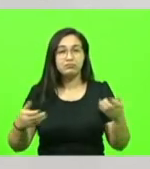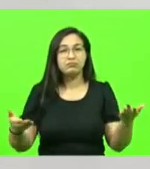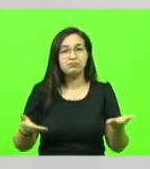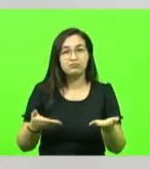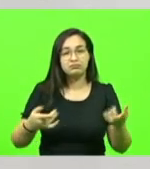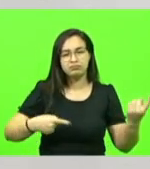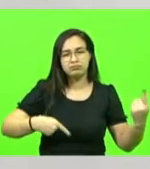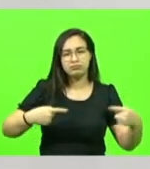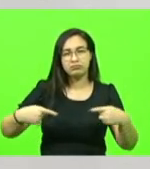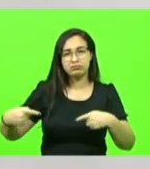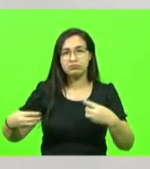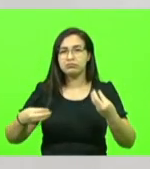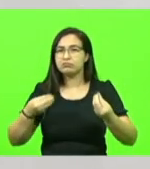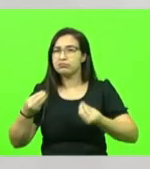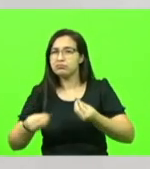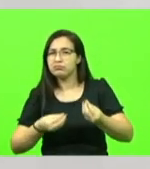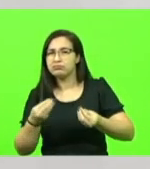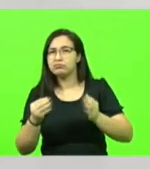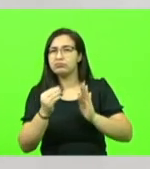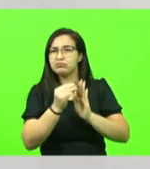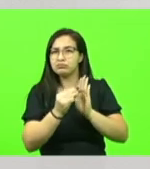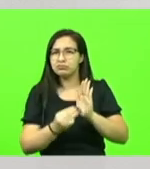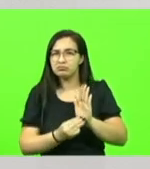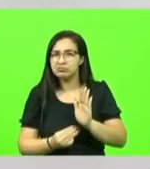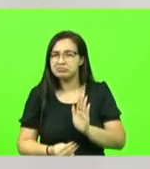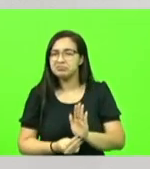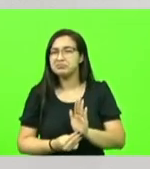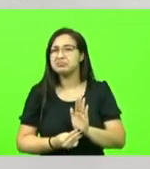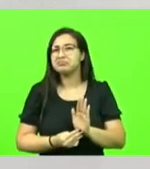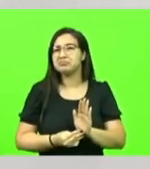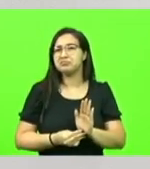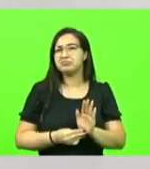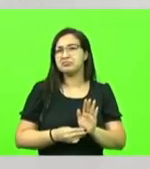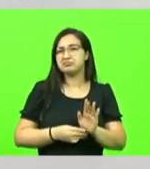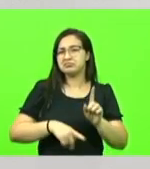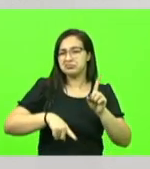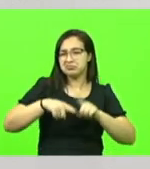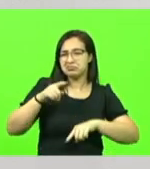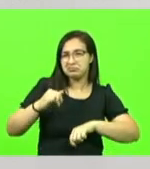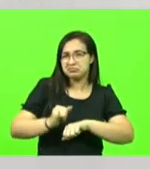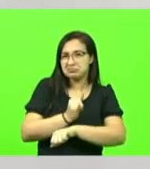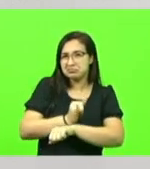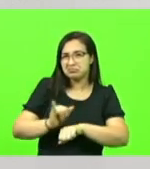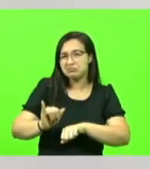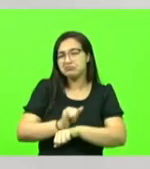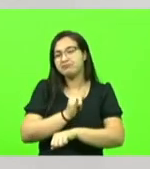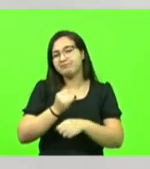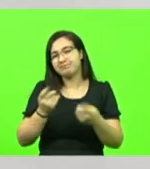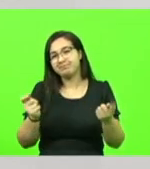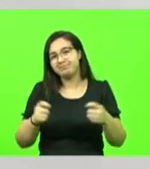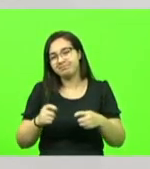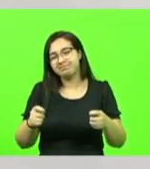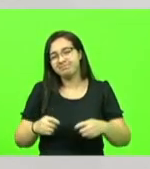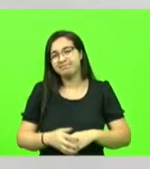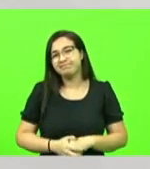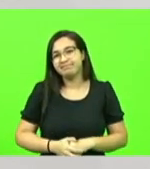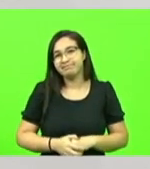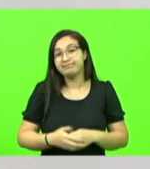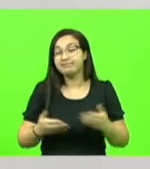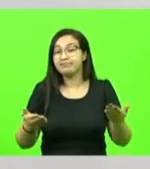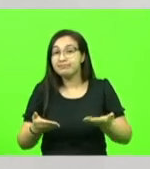medidas necessárias para nós fazermos melhor aquilo que nós nos dedicamos a fazer. Deveríamos